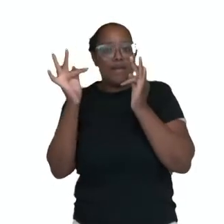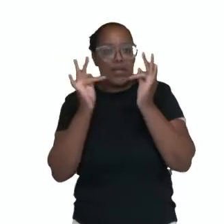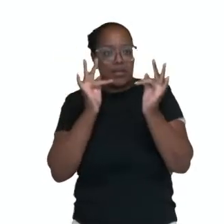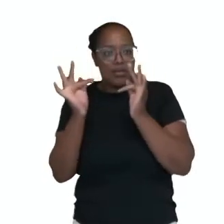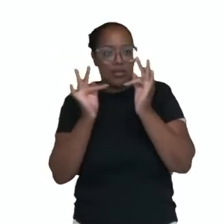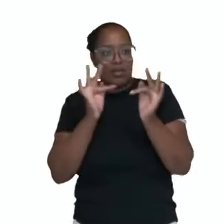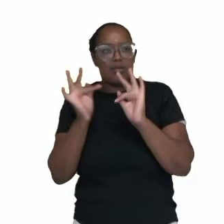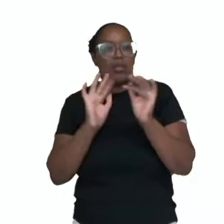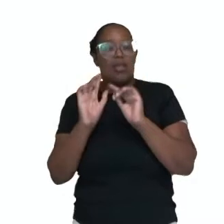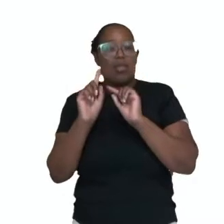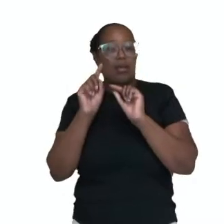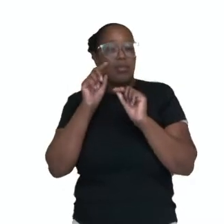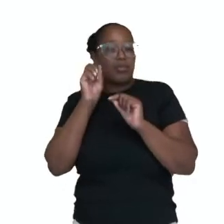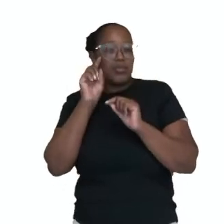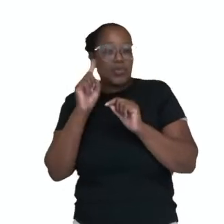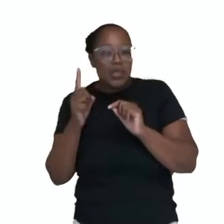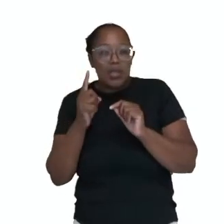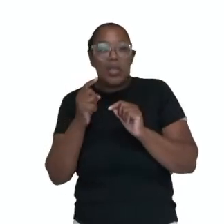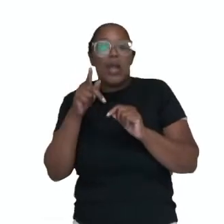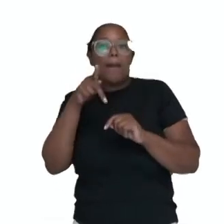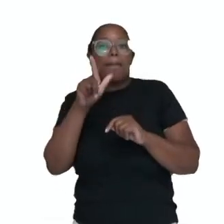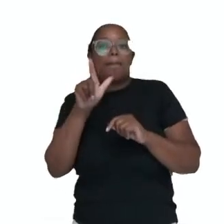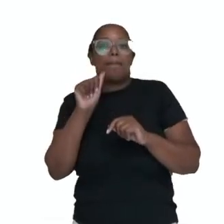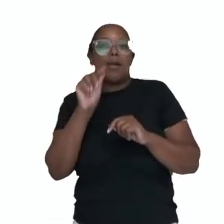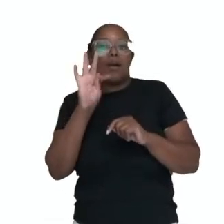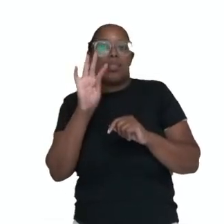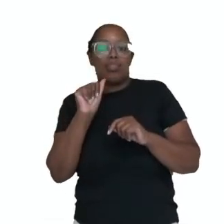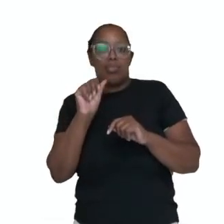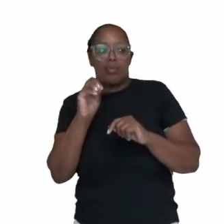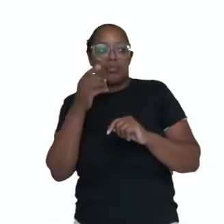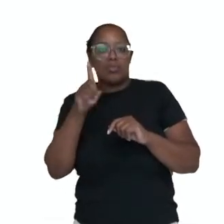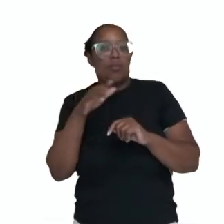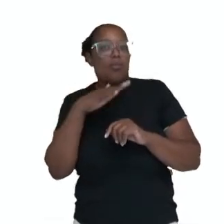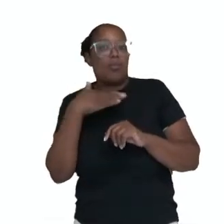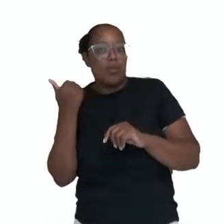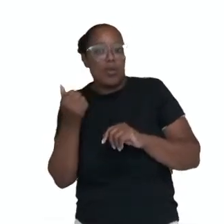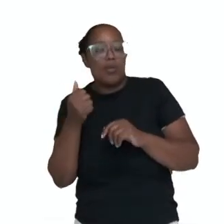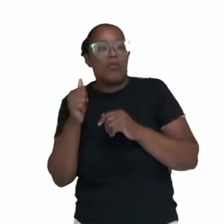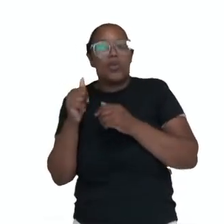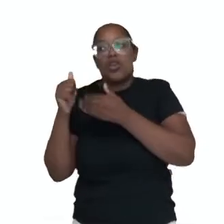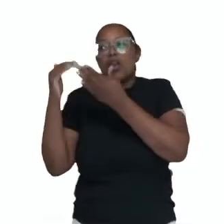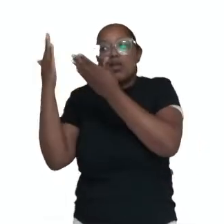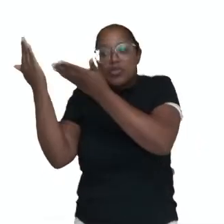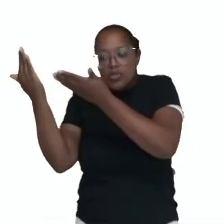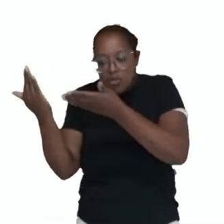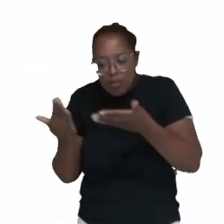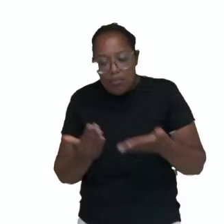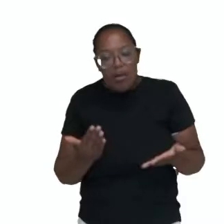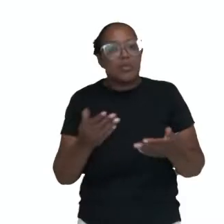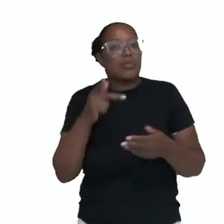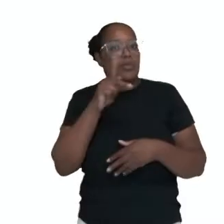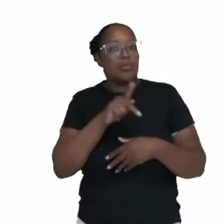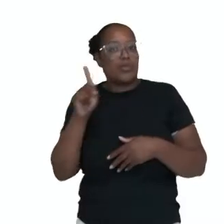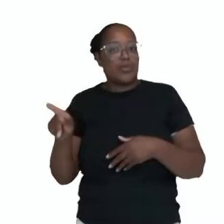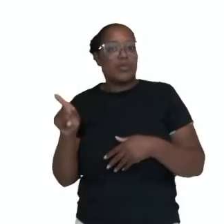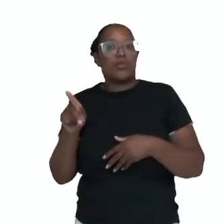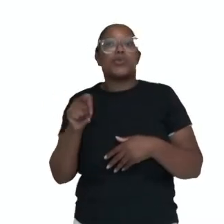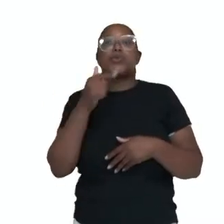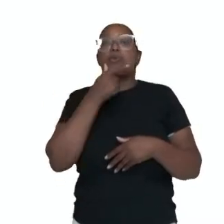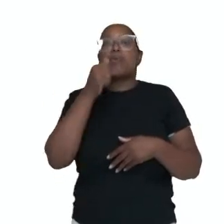Após a morte do Platão, foi convidado a ser preceptor, o professor, digamos assim, de Alexandre o Grande.